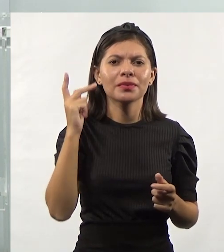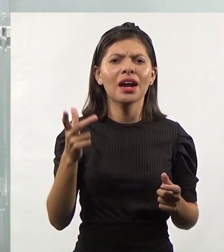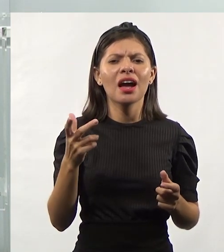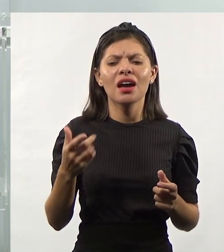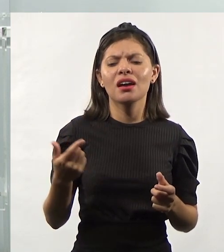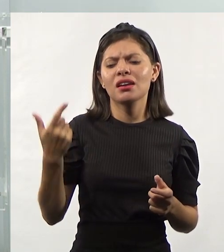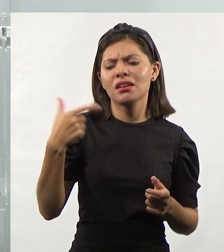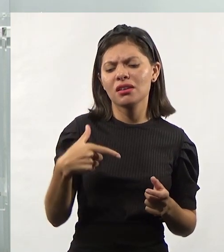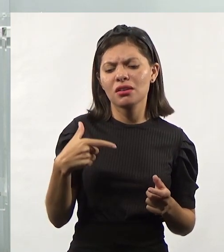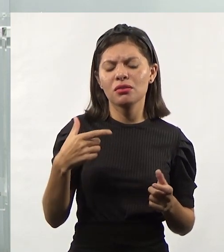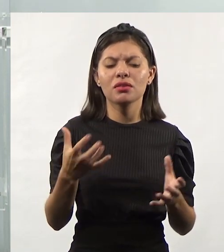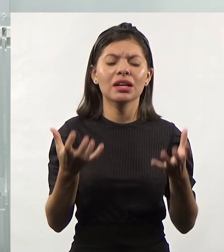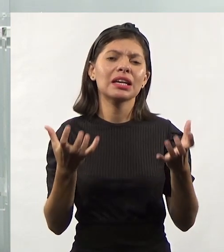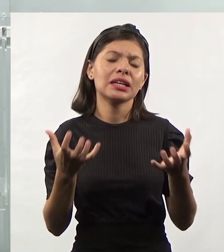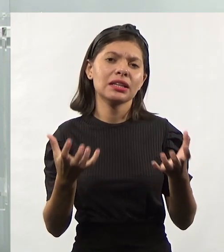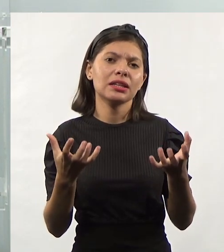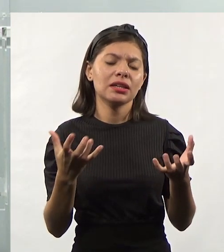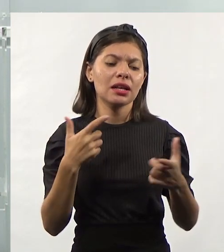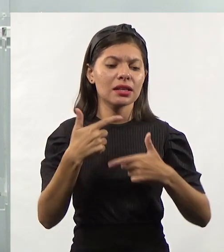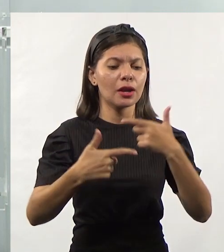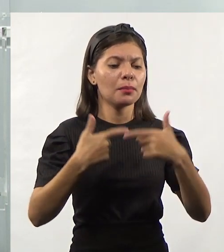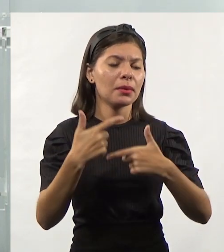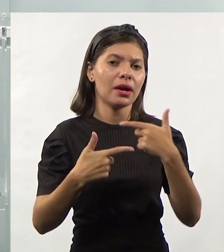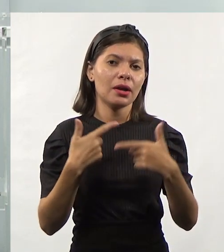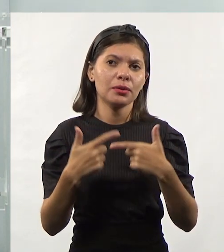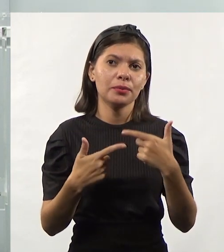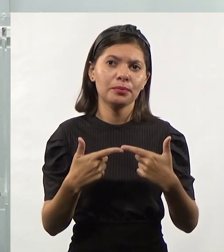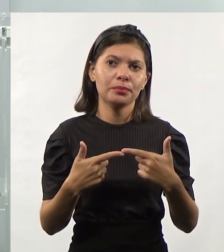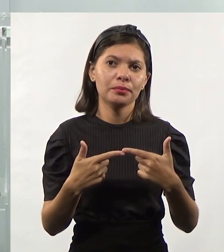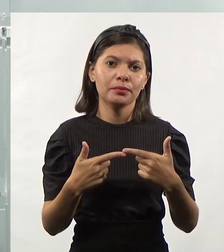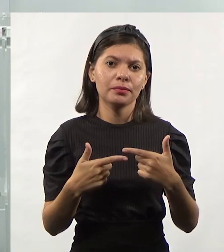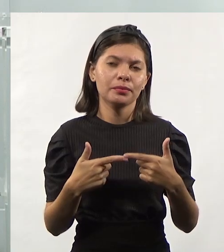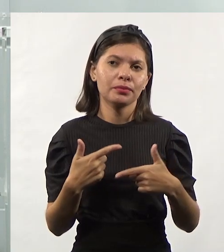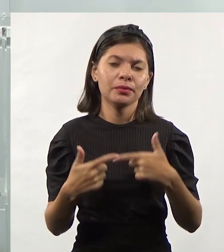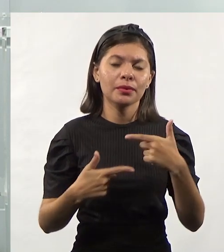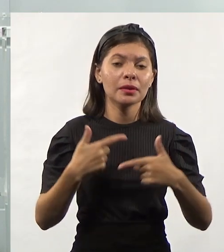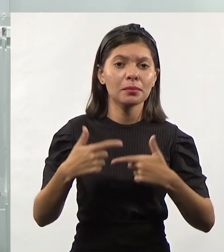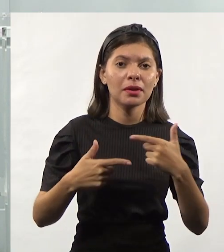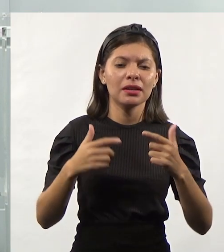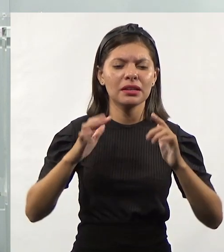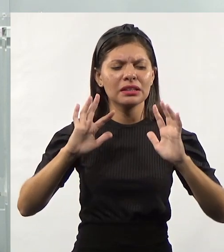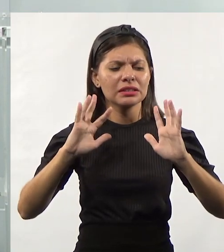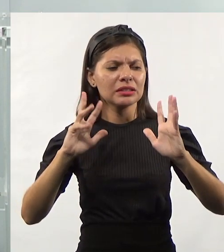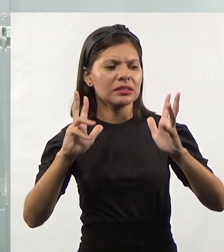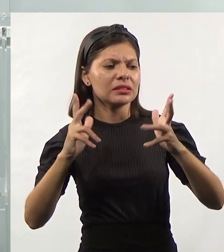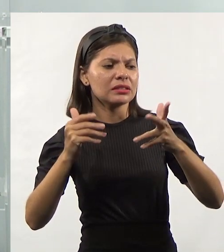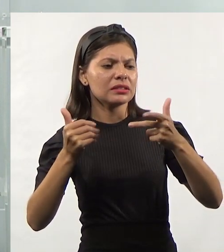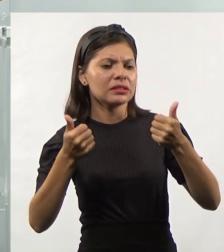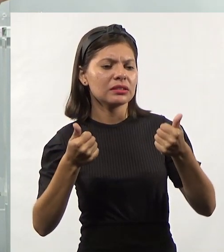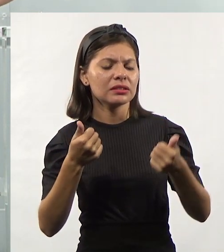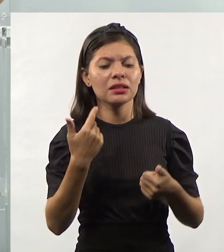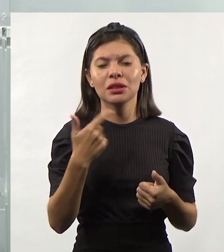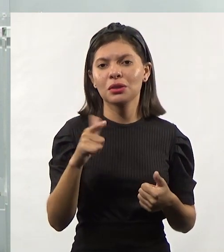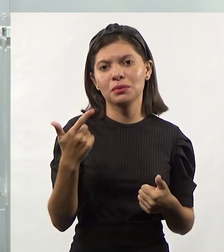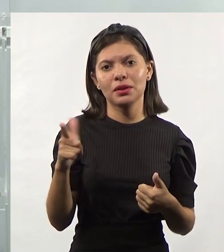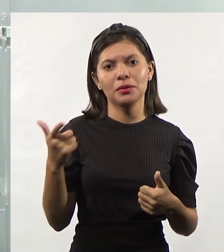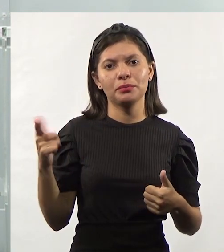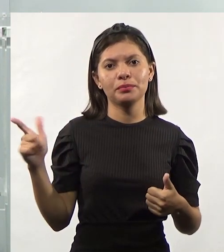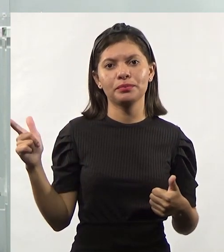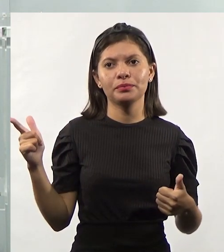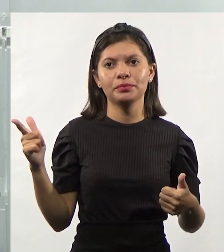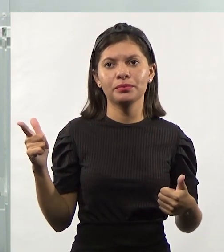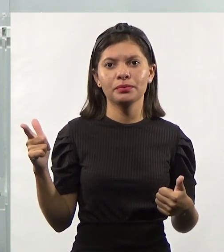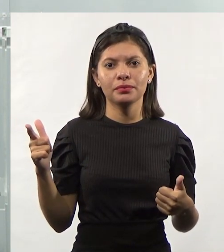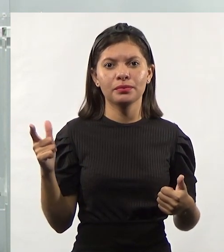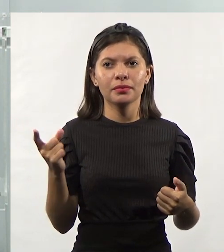elas falam assim, eu queria um trabalho. Né? Mas às vezes elas podem não se sentir preparadas para encarar o que vem pela